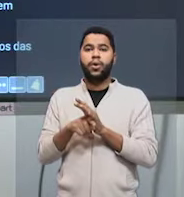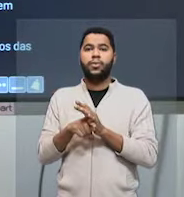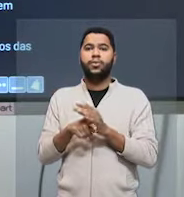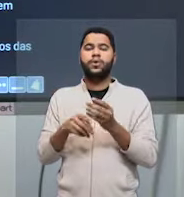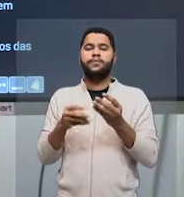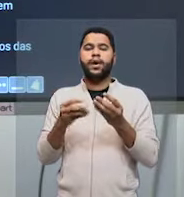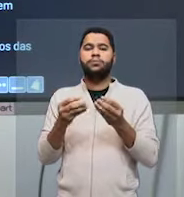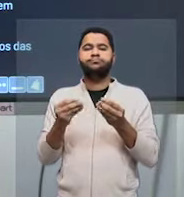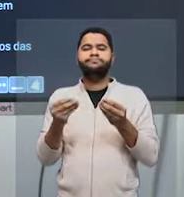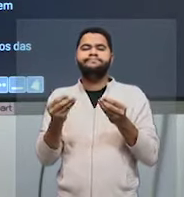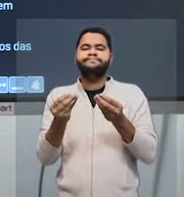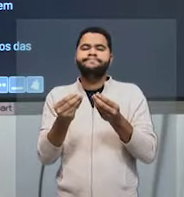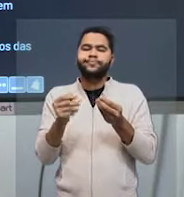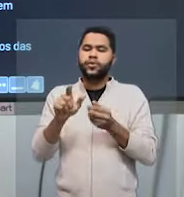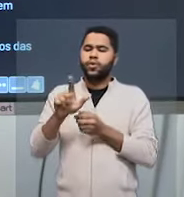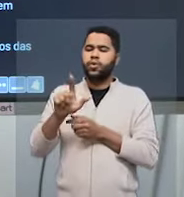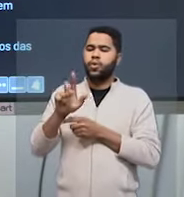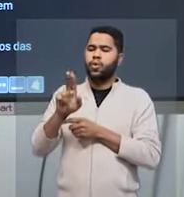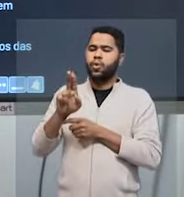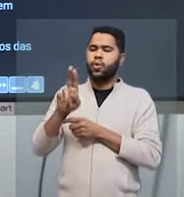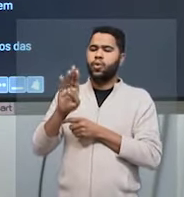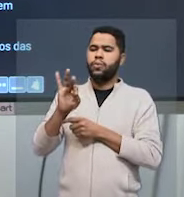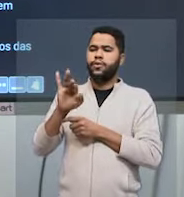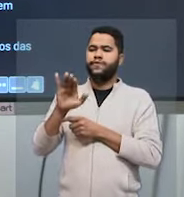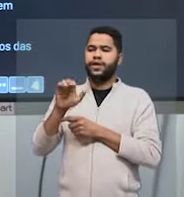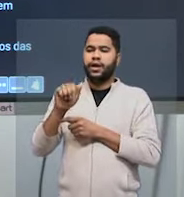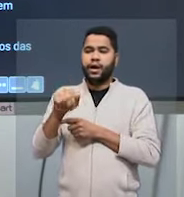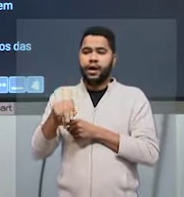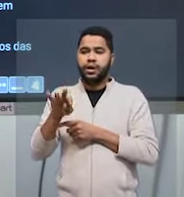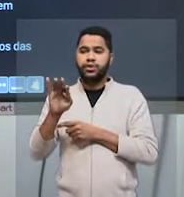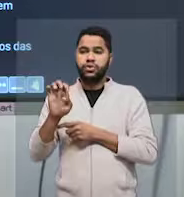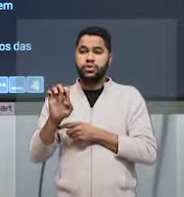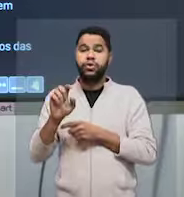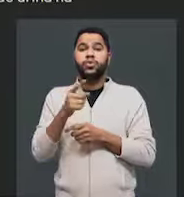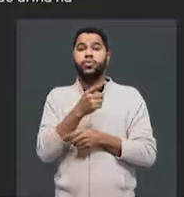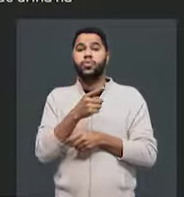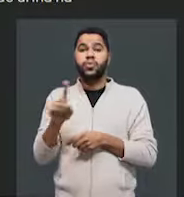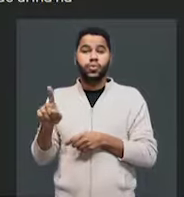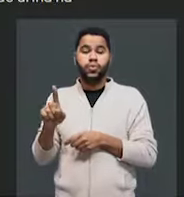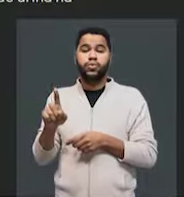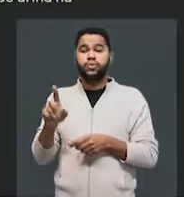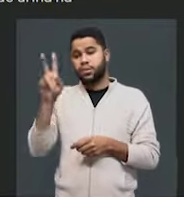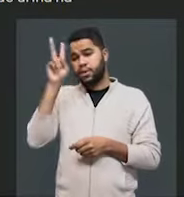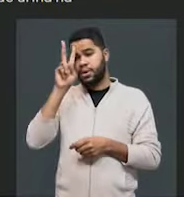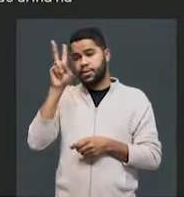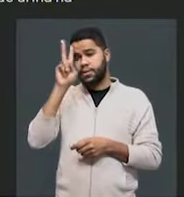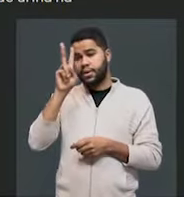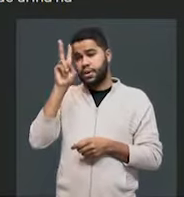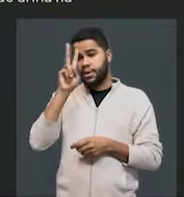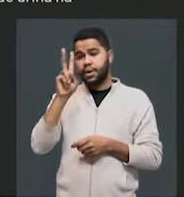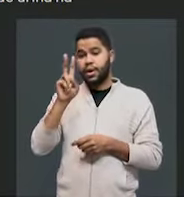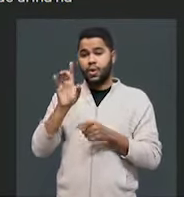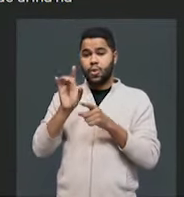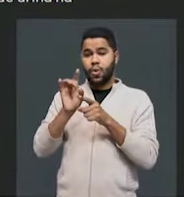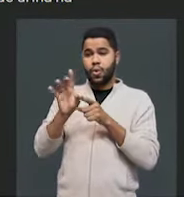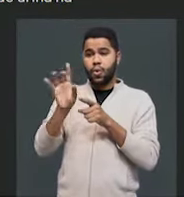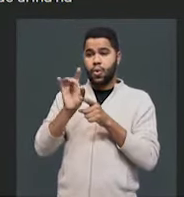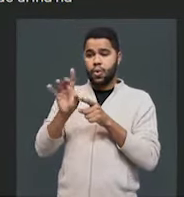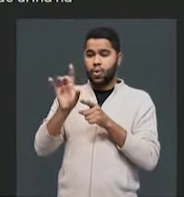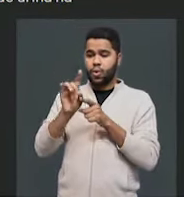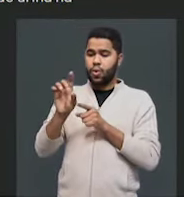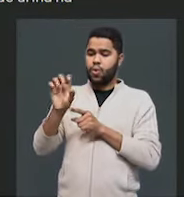lubrificante, tá certo? Nessas glândulas aí. E por último, gente, lembrando então que o sêmen,